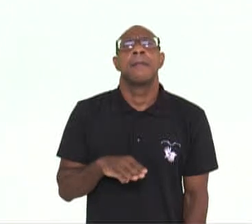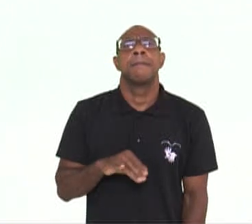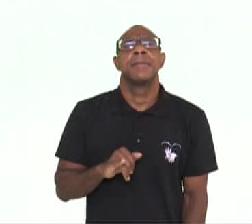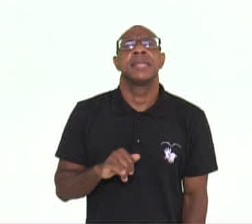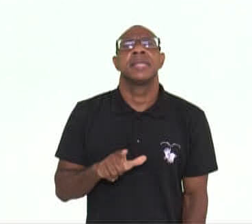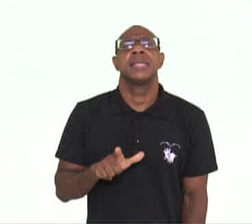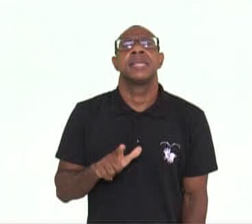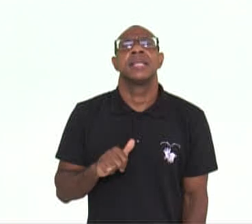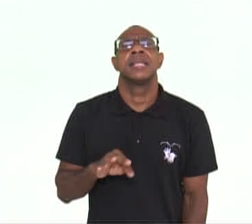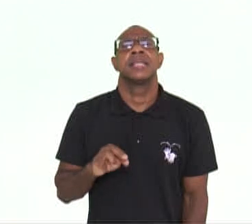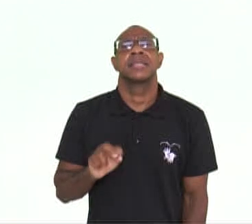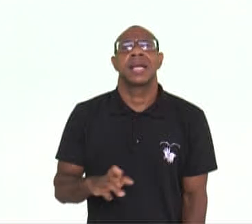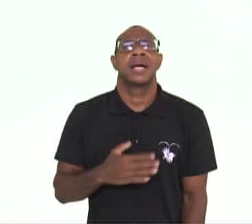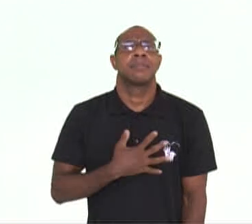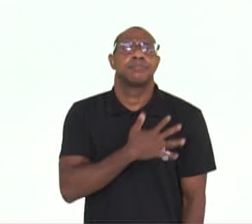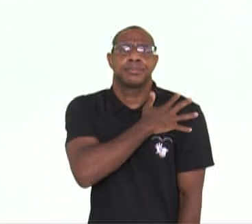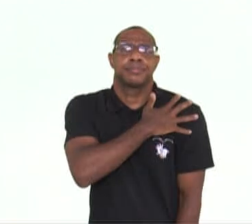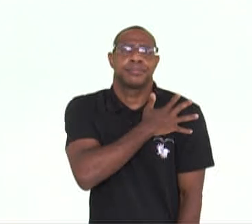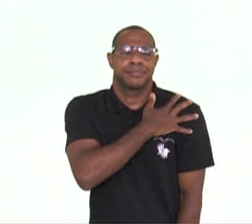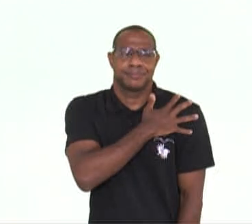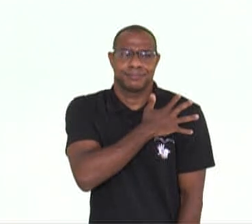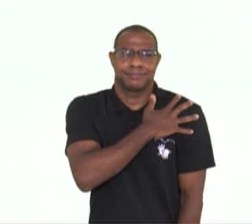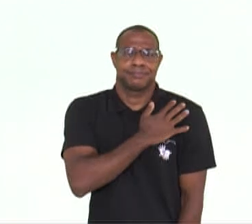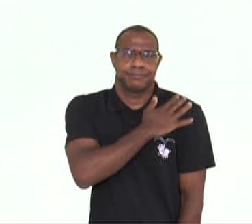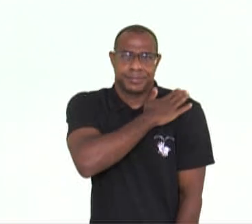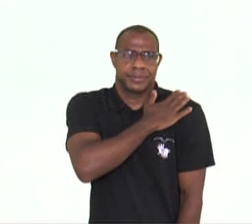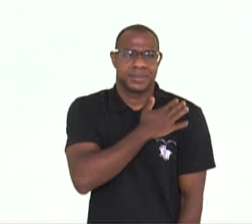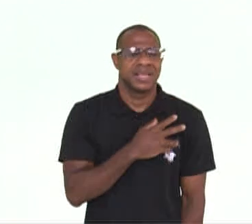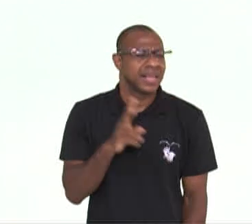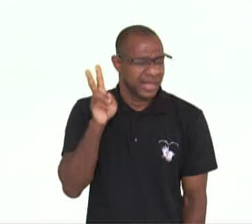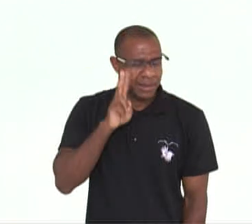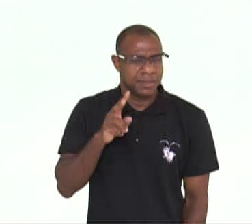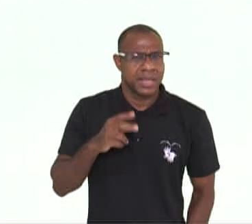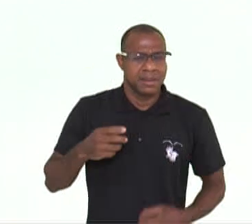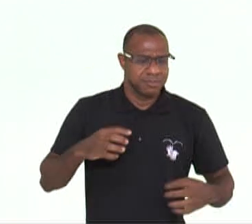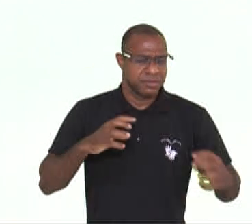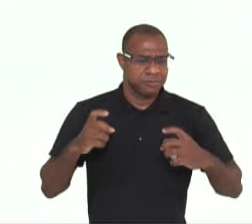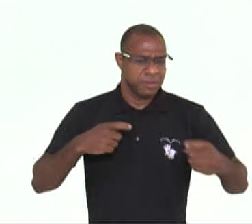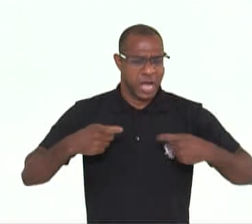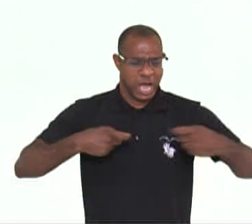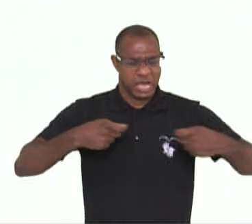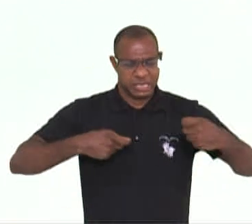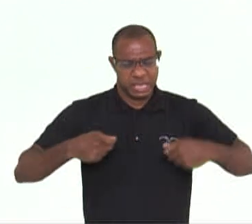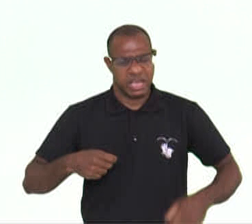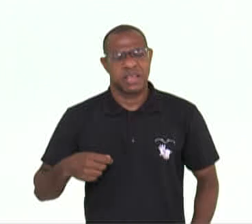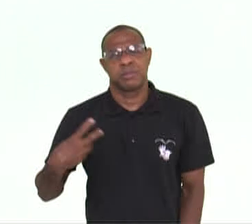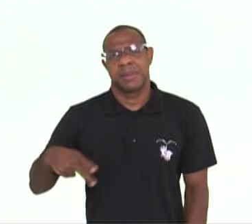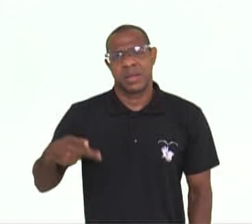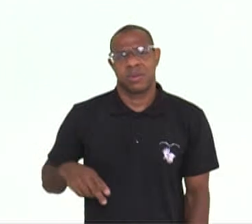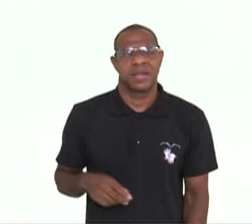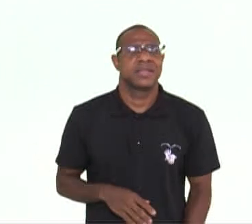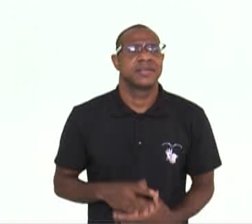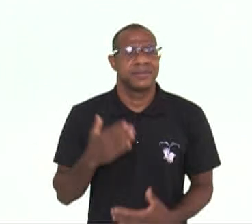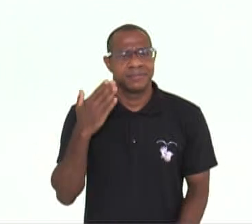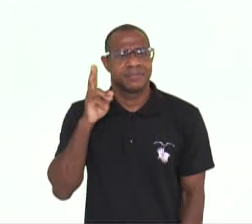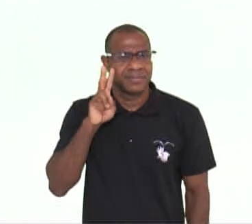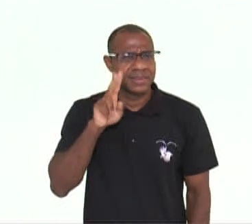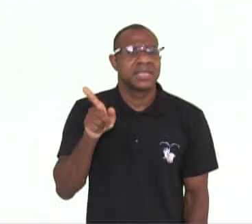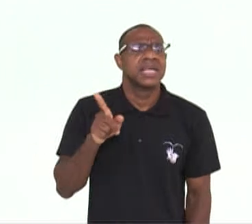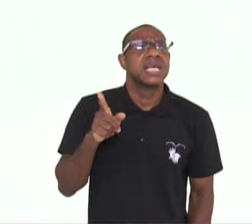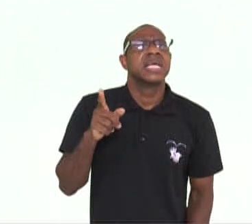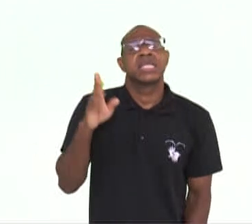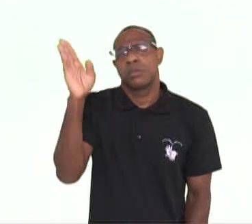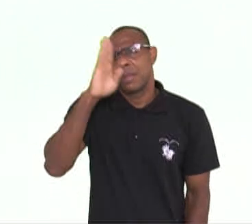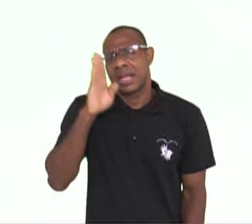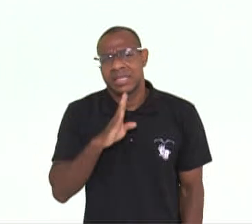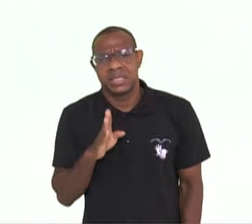militar. Vamos entender melhor. Lembra da Guerra do Paraguai, 1864 a 1870, em que o Brasil,